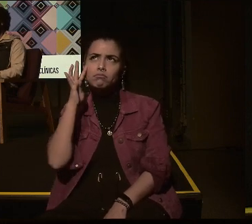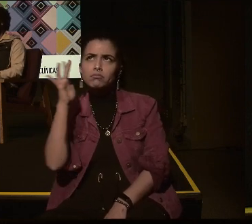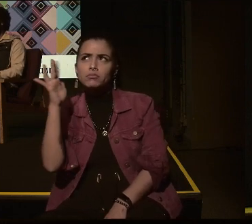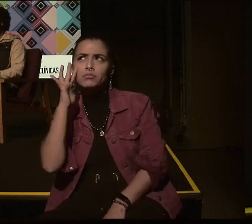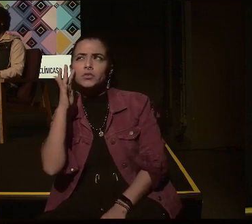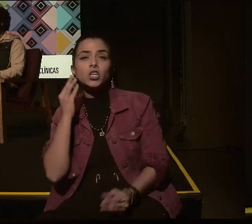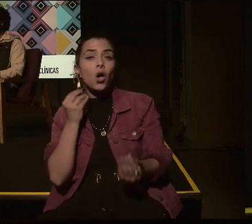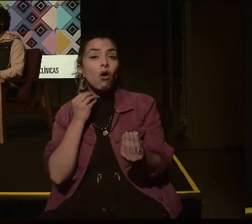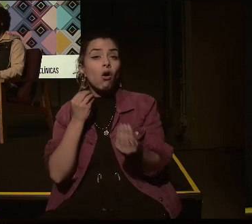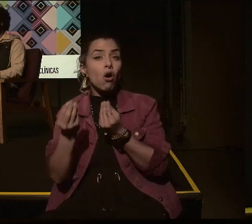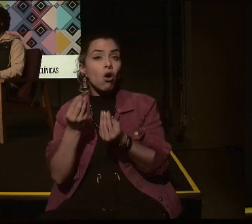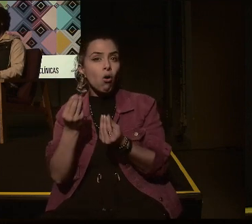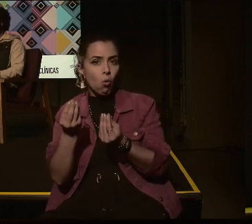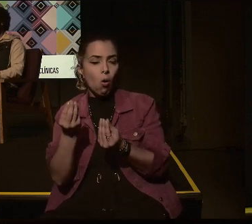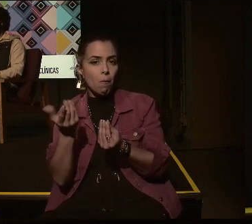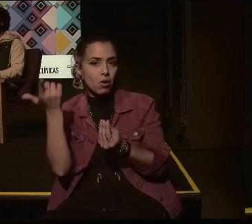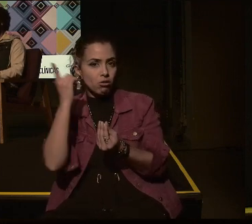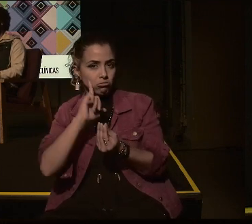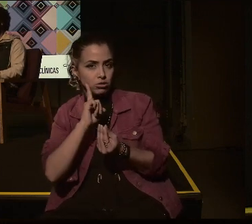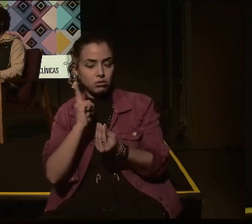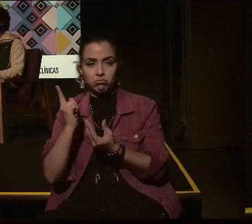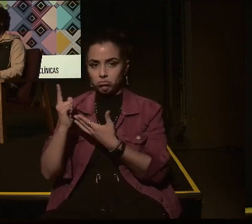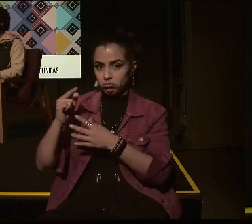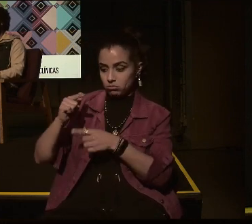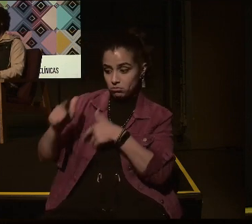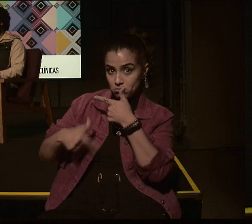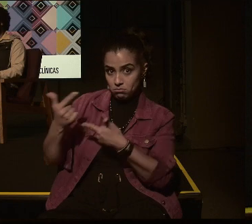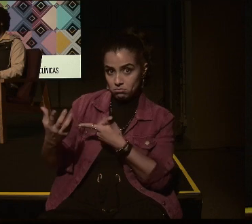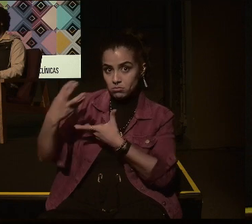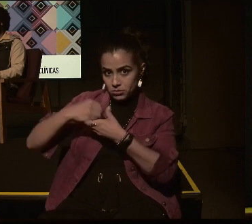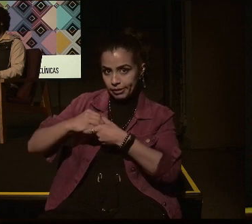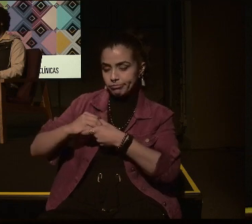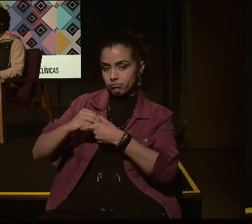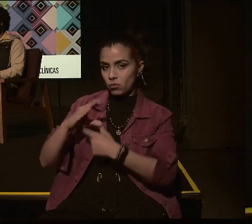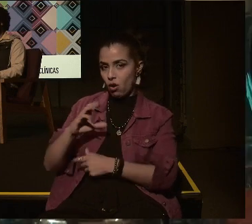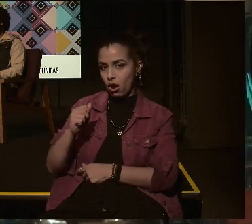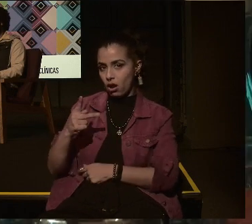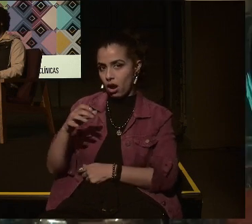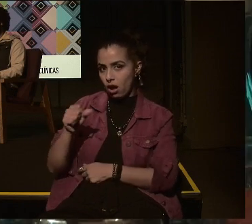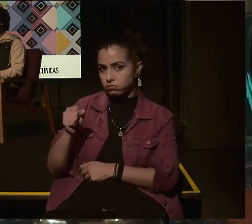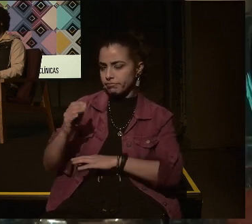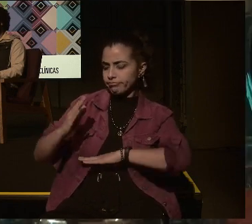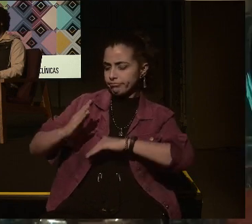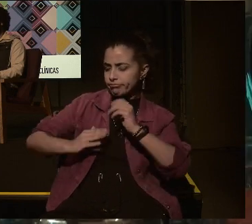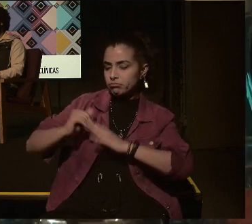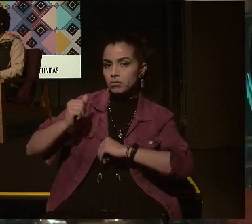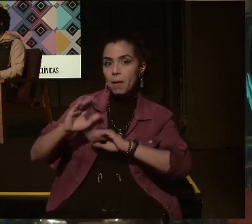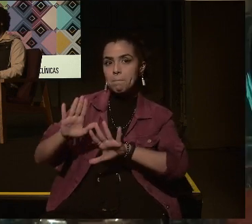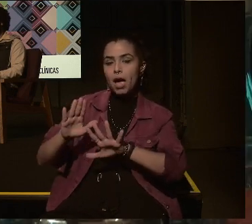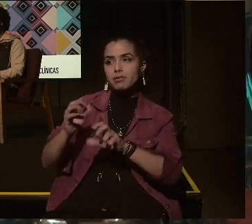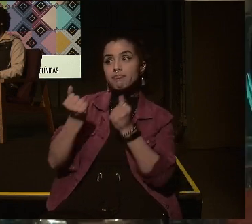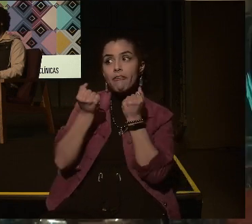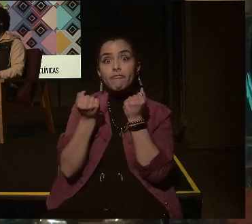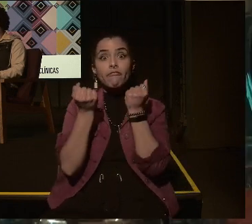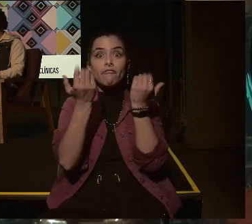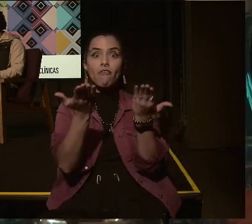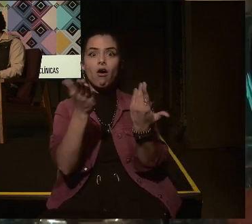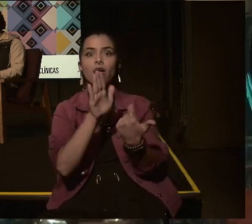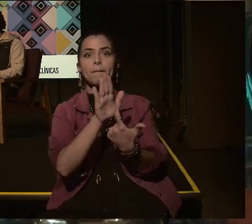né, essa visibilidade. E aí eu me vejo alienígena na minha